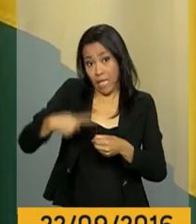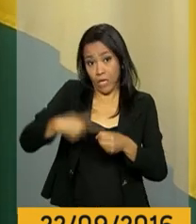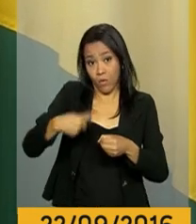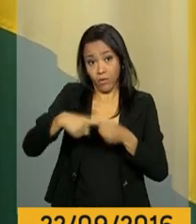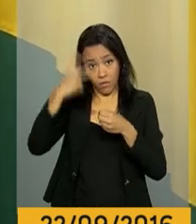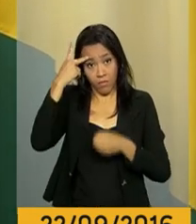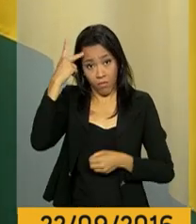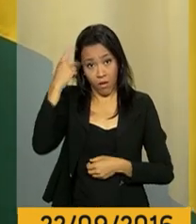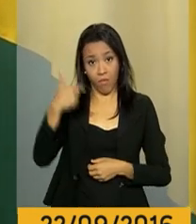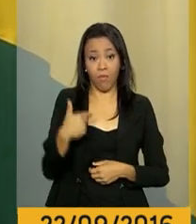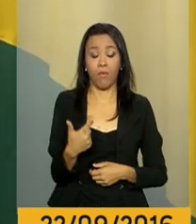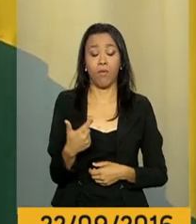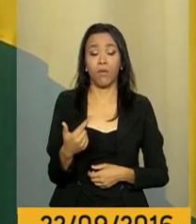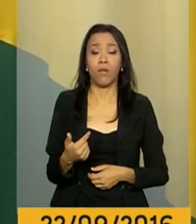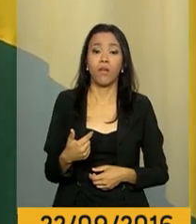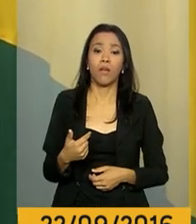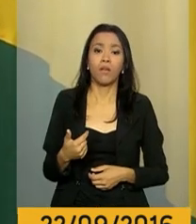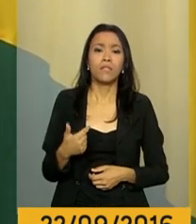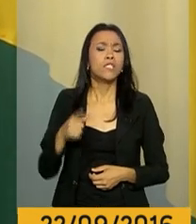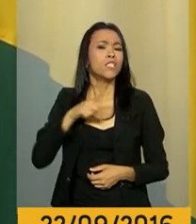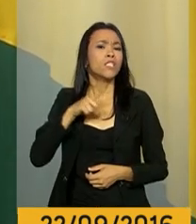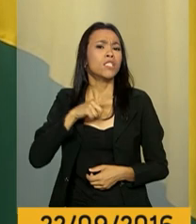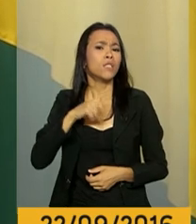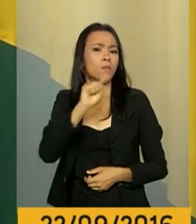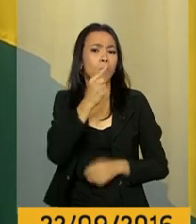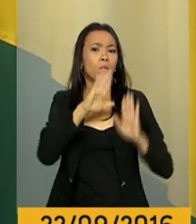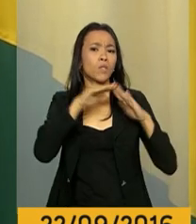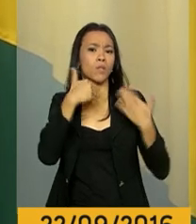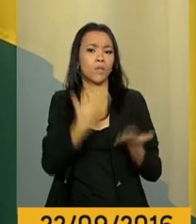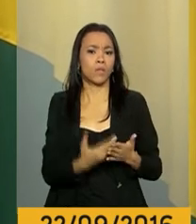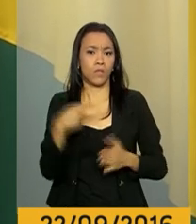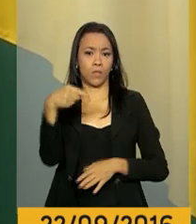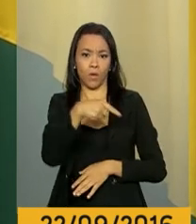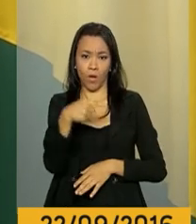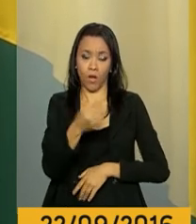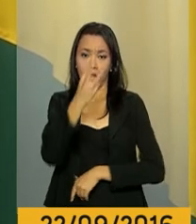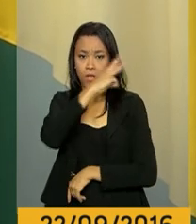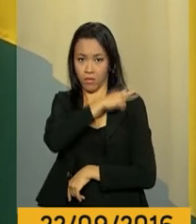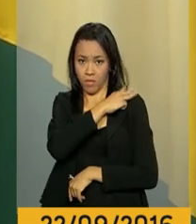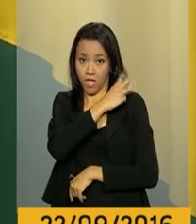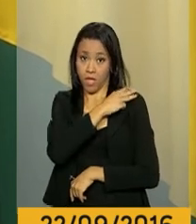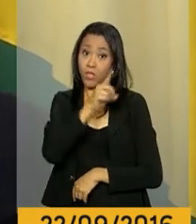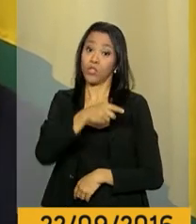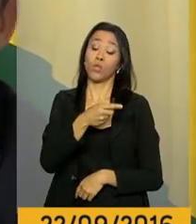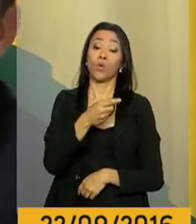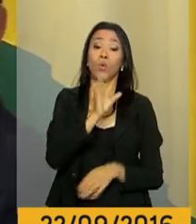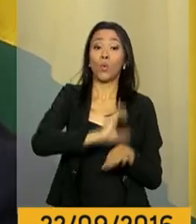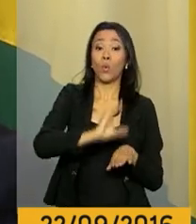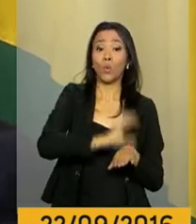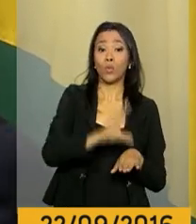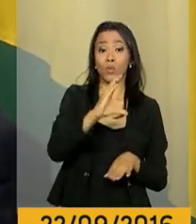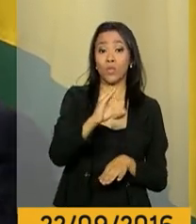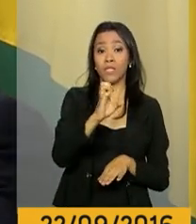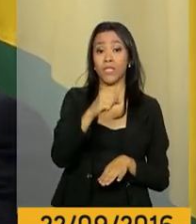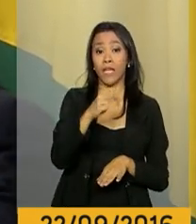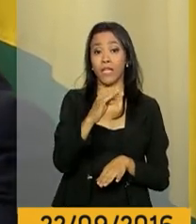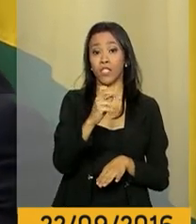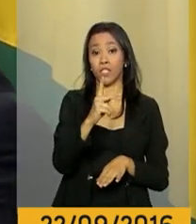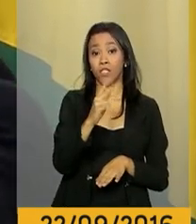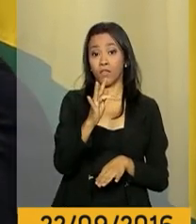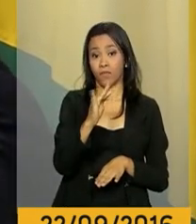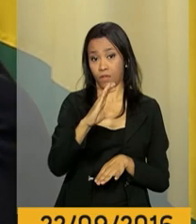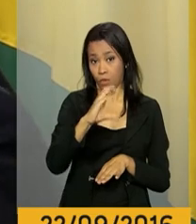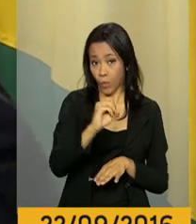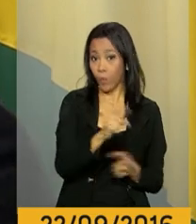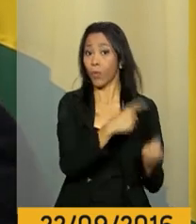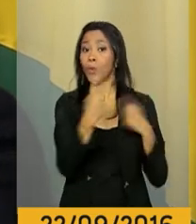Paulo havia no colégio no ensino médio o curso científico e o curso clássico